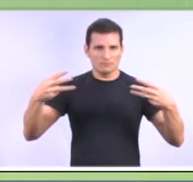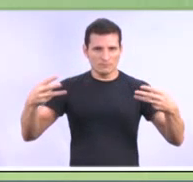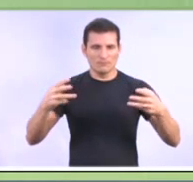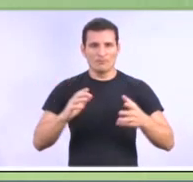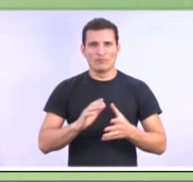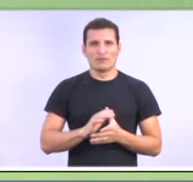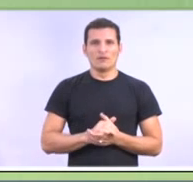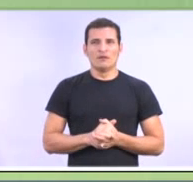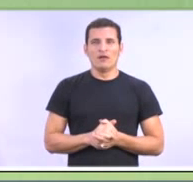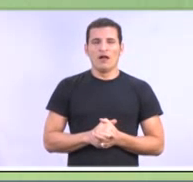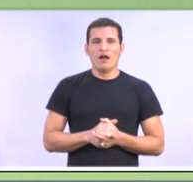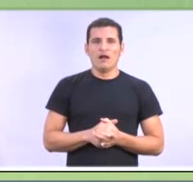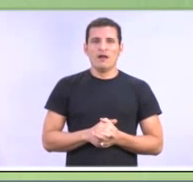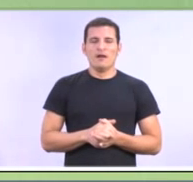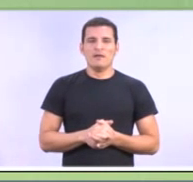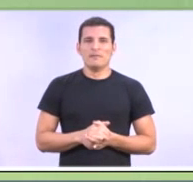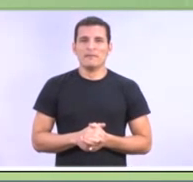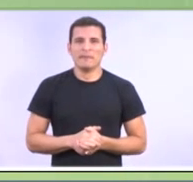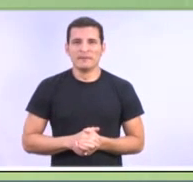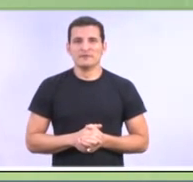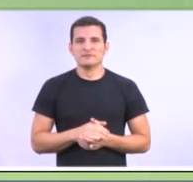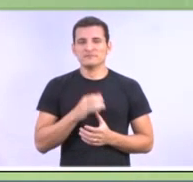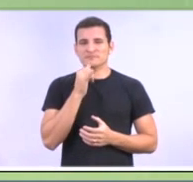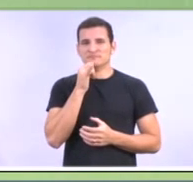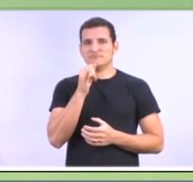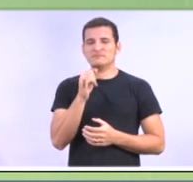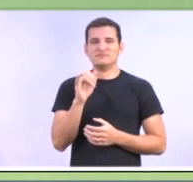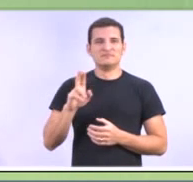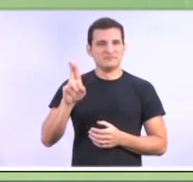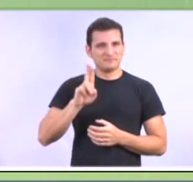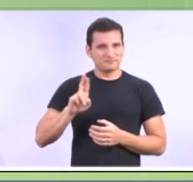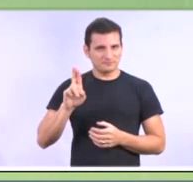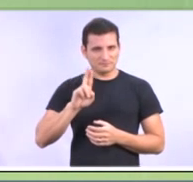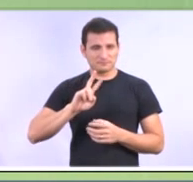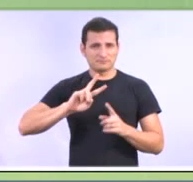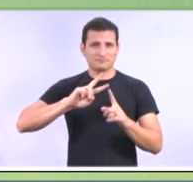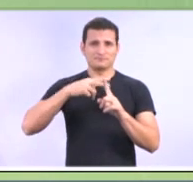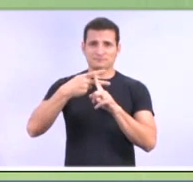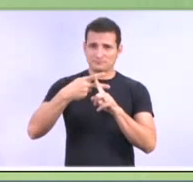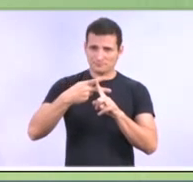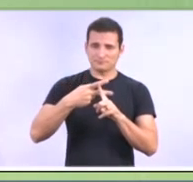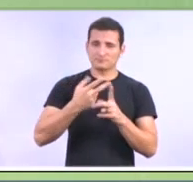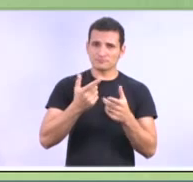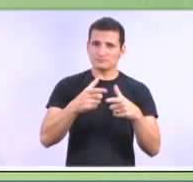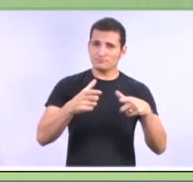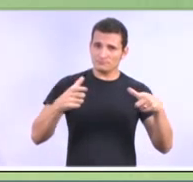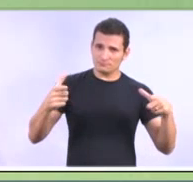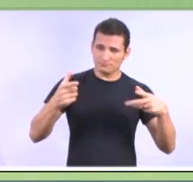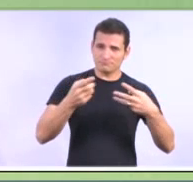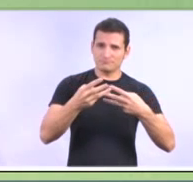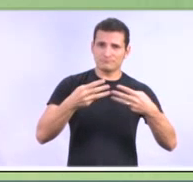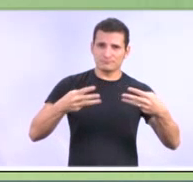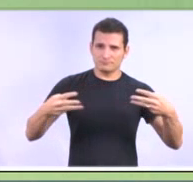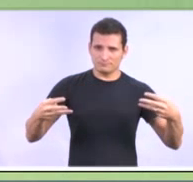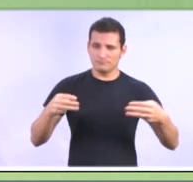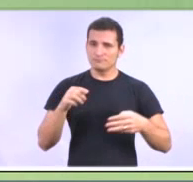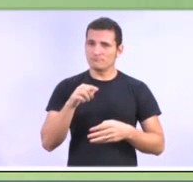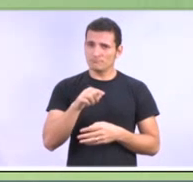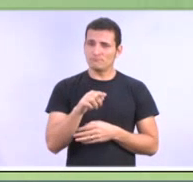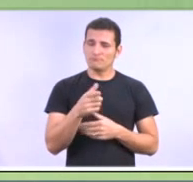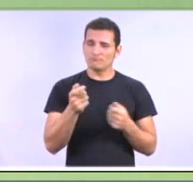a gente tenha demanda quanto usuários de ampliar aí a nossa estrutura de rede, que ela